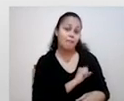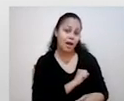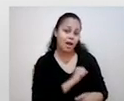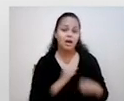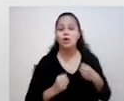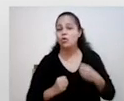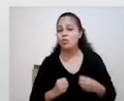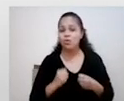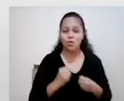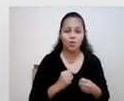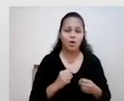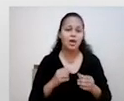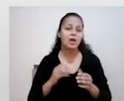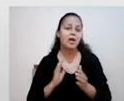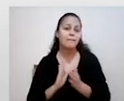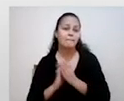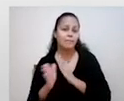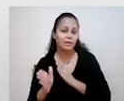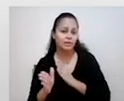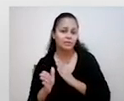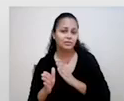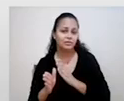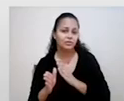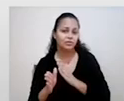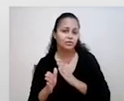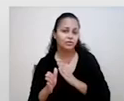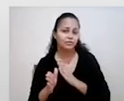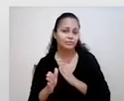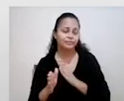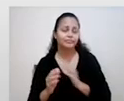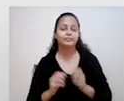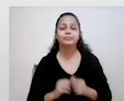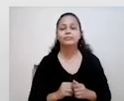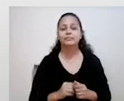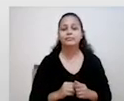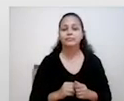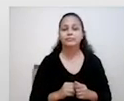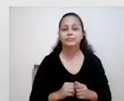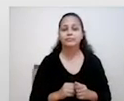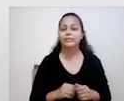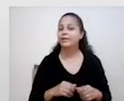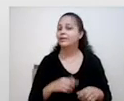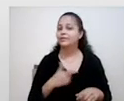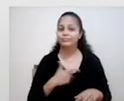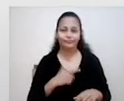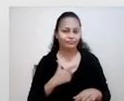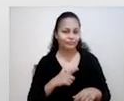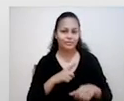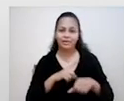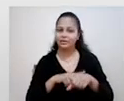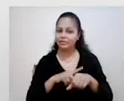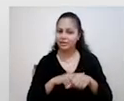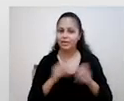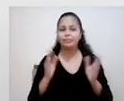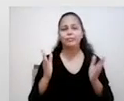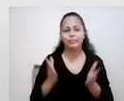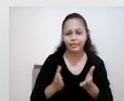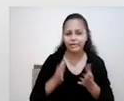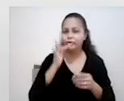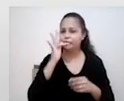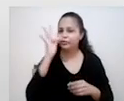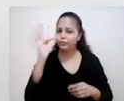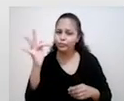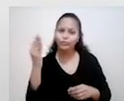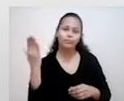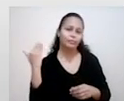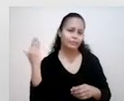por exemplo. Ele vai expressar essa ação pura, tá? Sem tempos, sem falar que no presente, no futuro e assim por